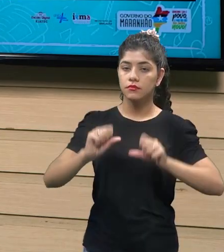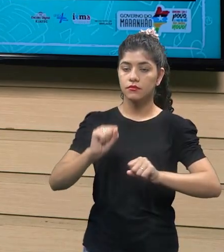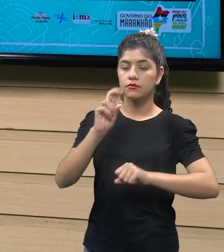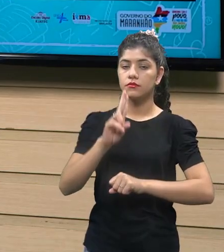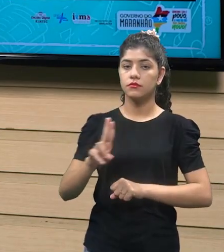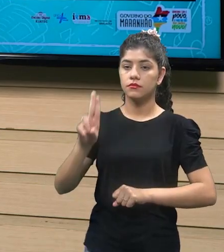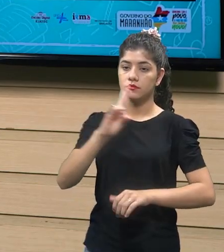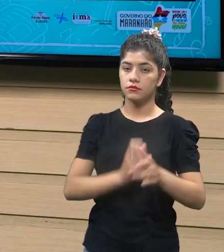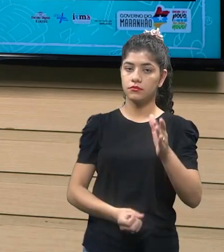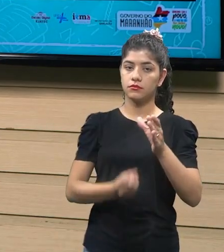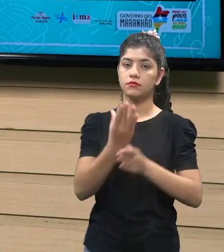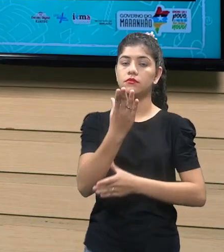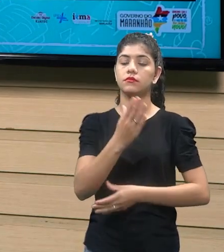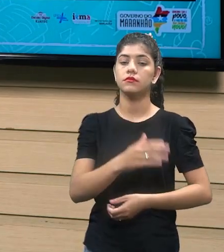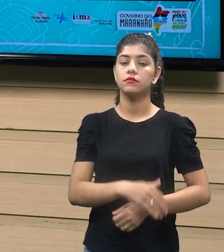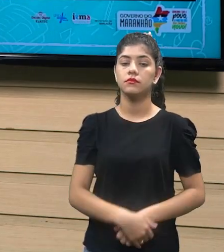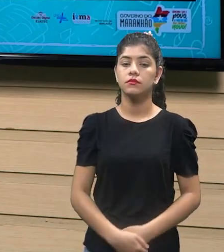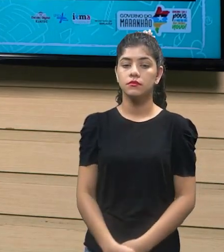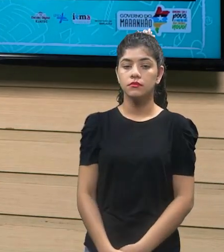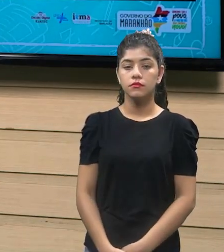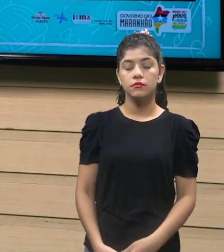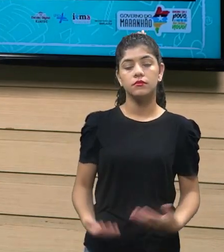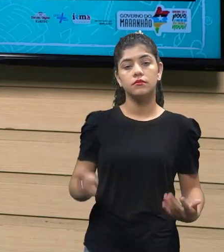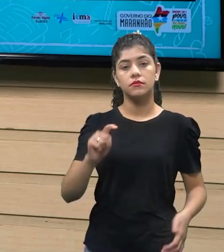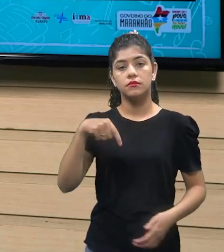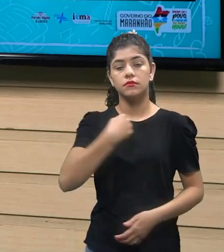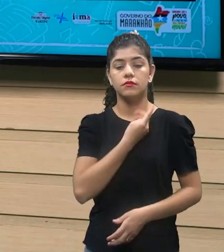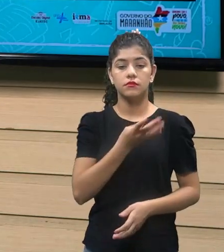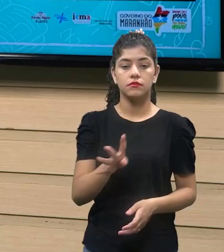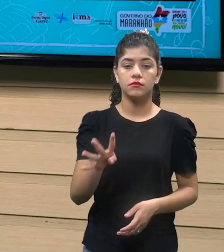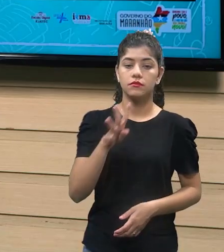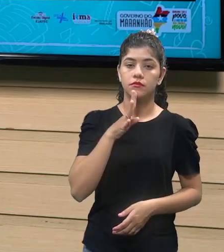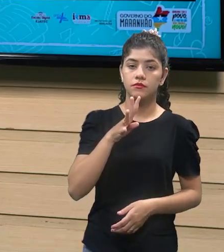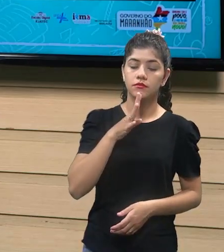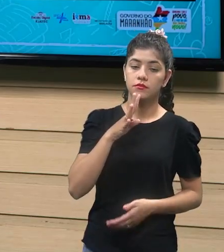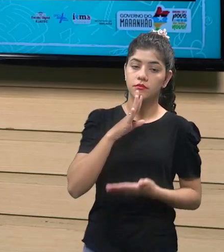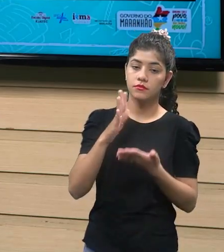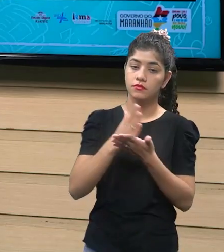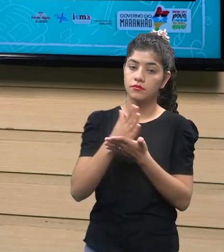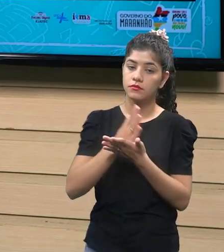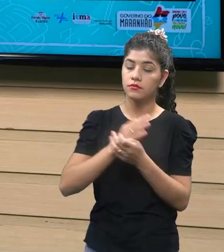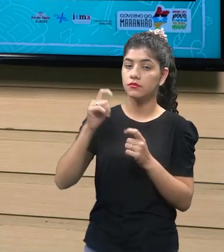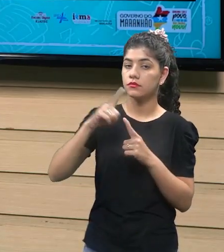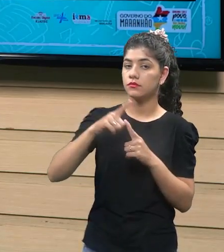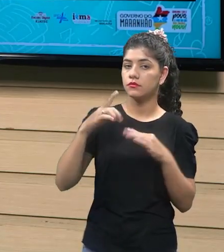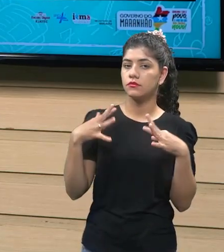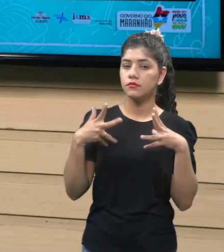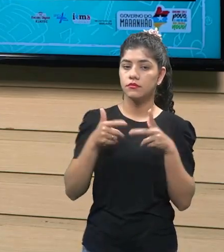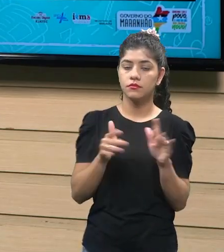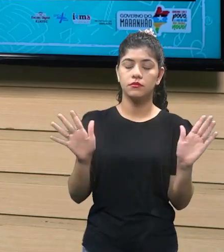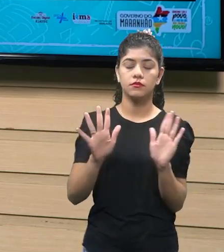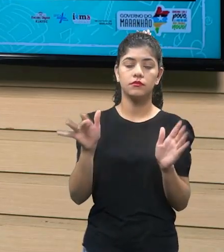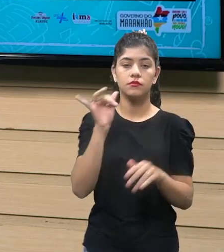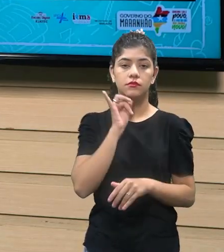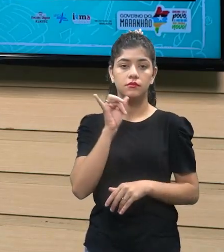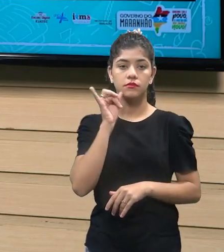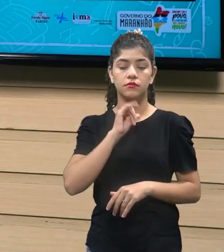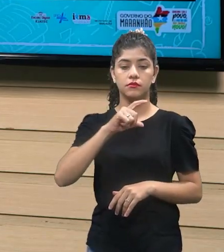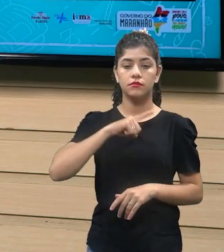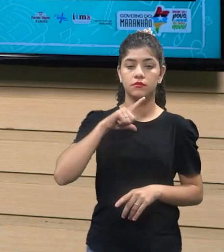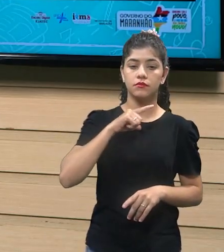software. E aqui a gente vai conhecer alguns tipos de linguagem, não são todos. Aqui, por exemplo, nós temos o